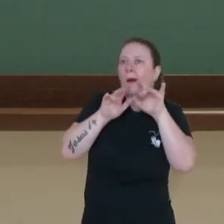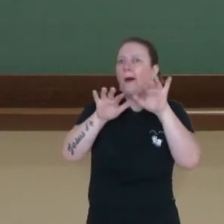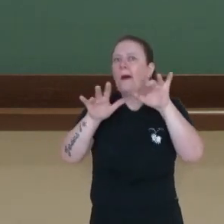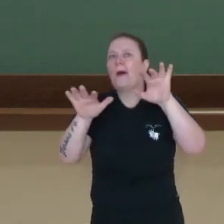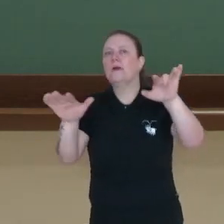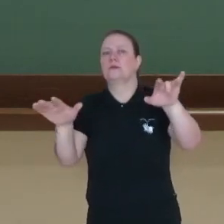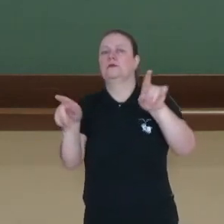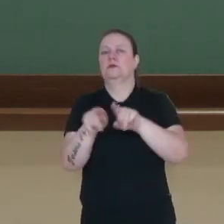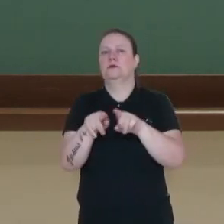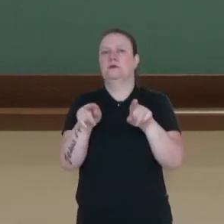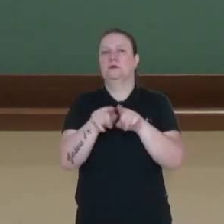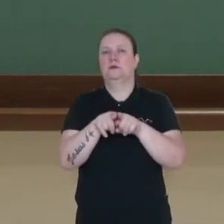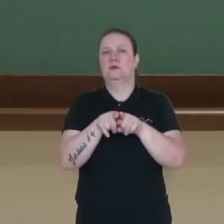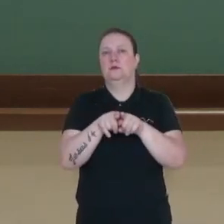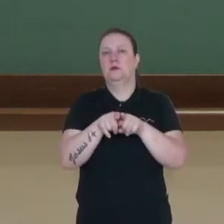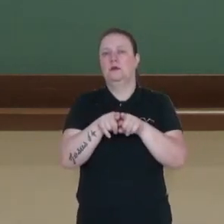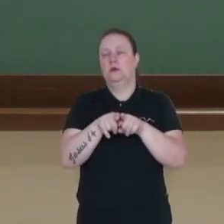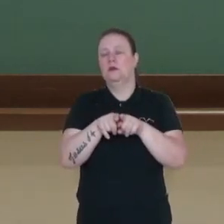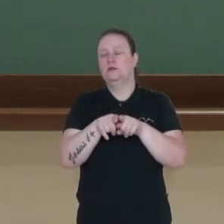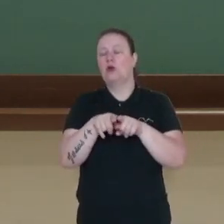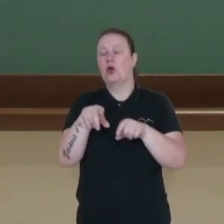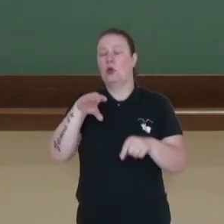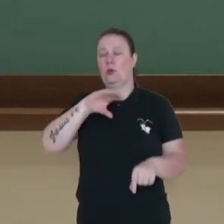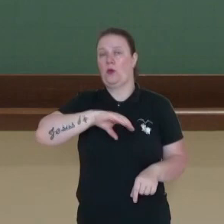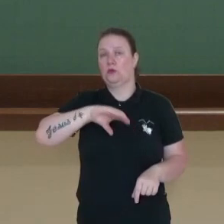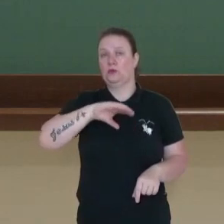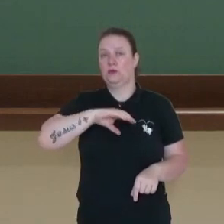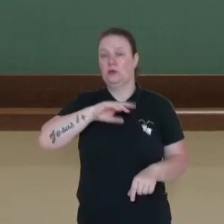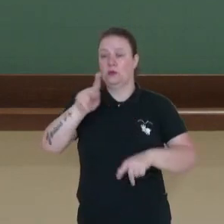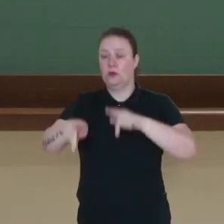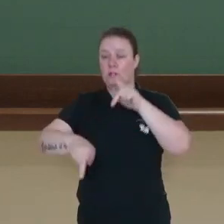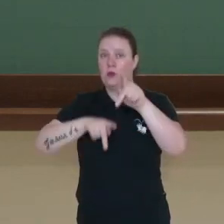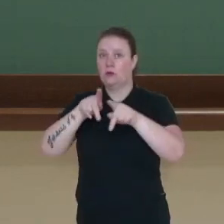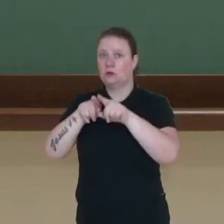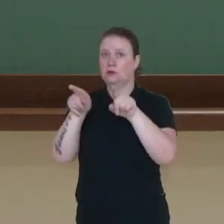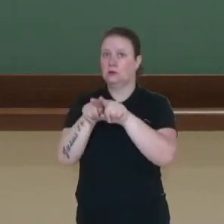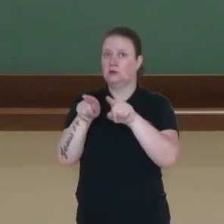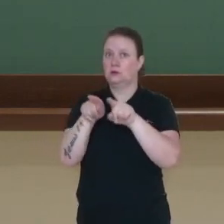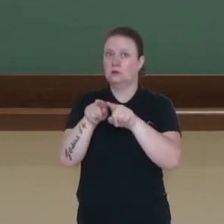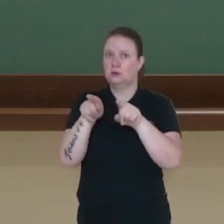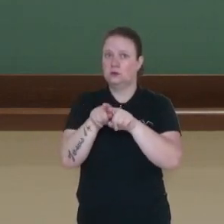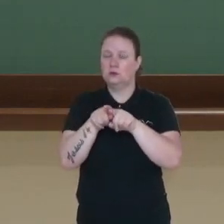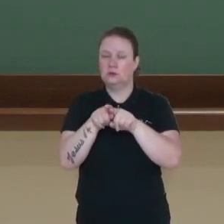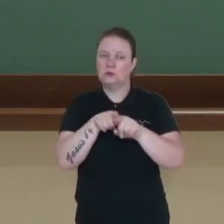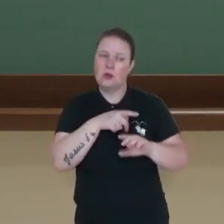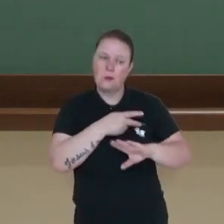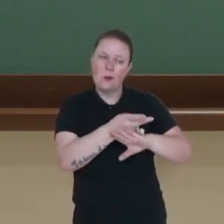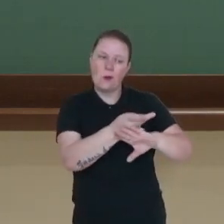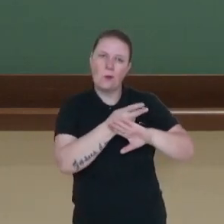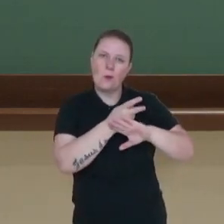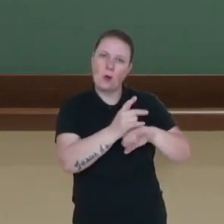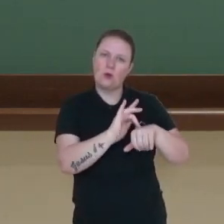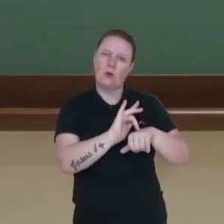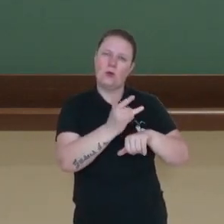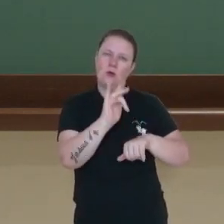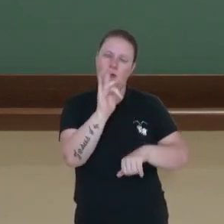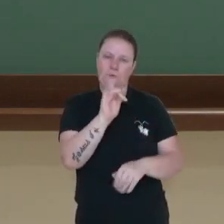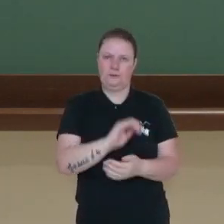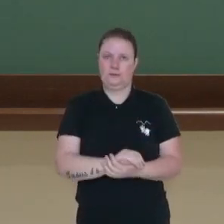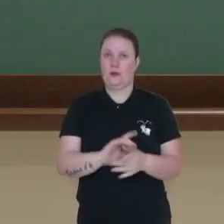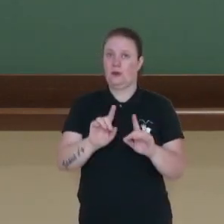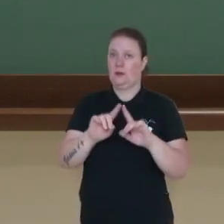e pela metrópole portuguesa, fazendo aí a corrida pelo ouro, principalmente ali na região das Minas Gerais,